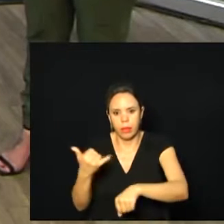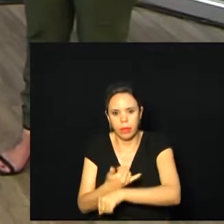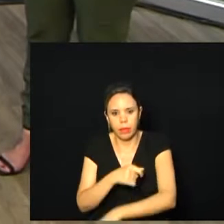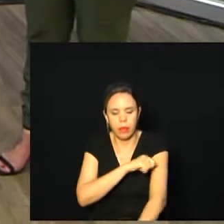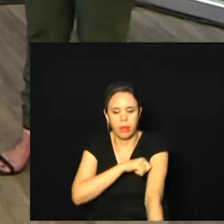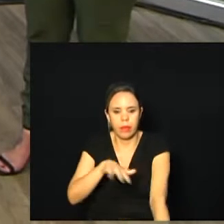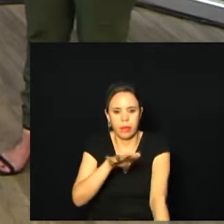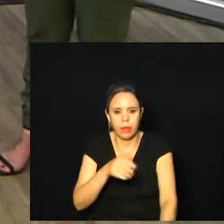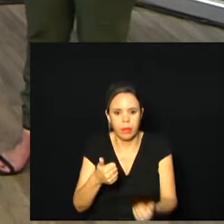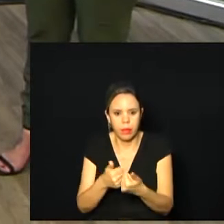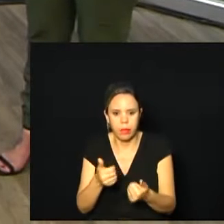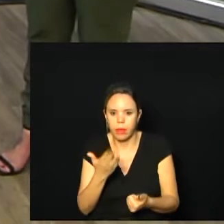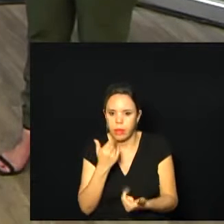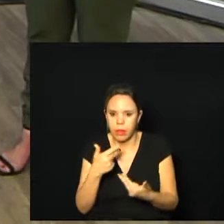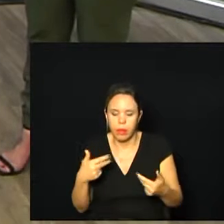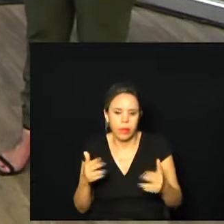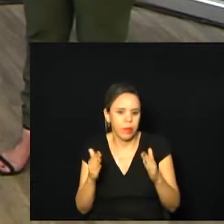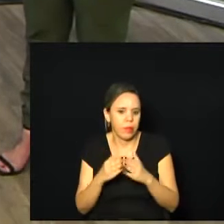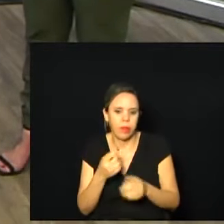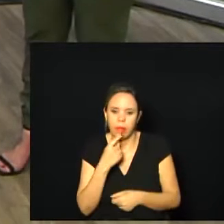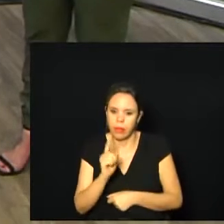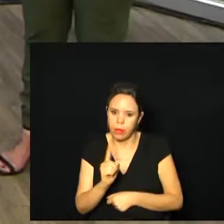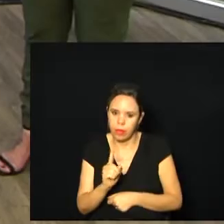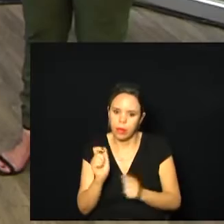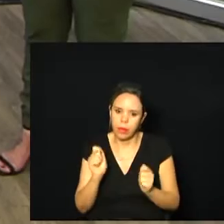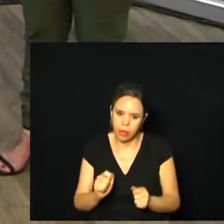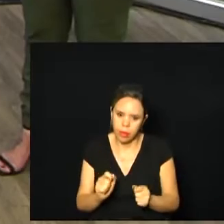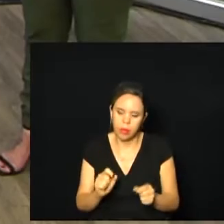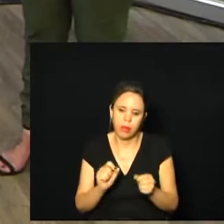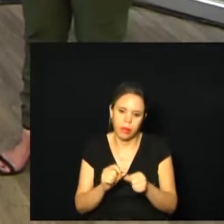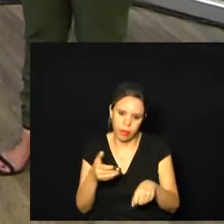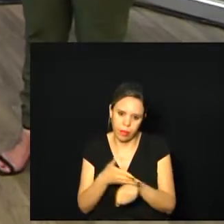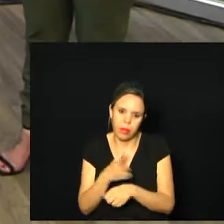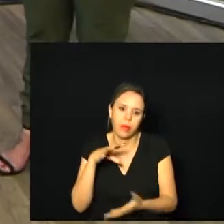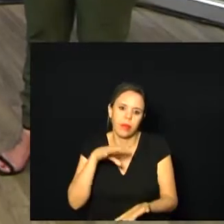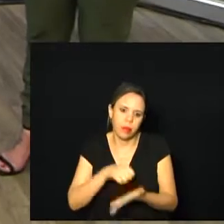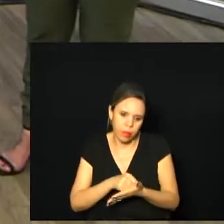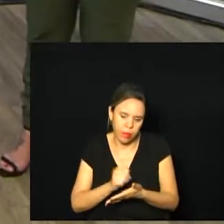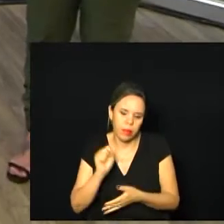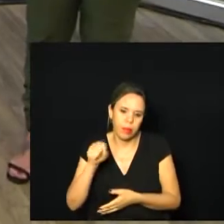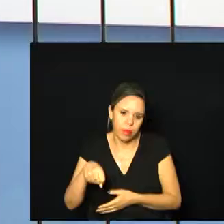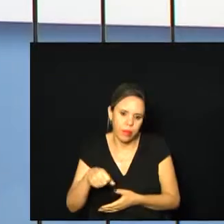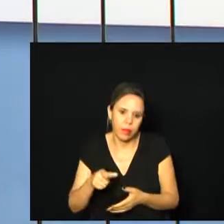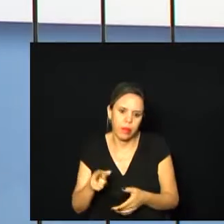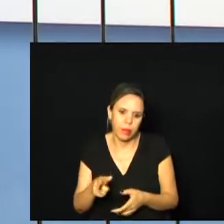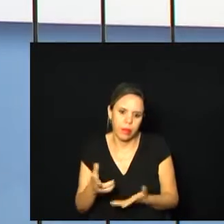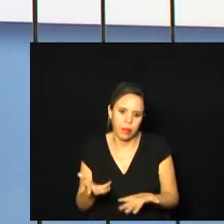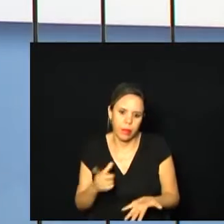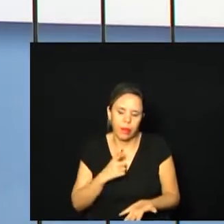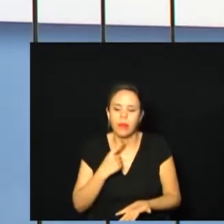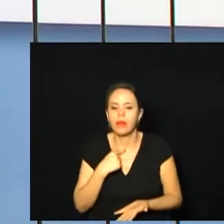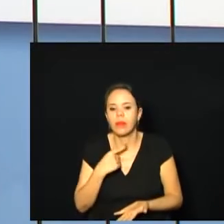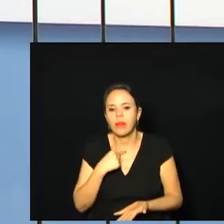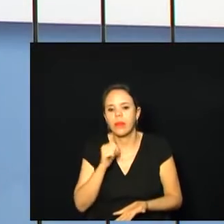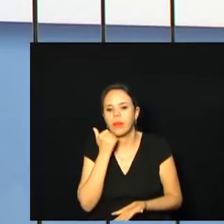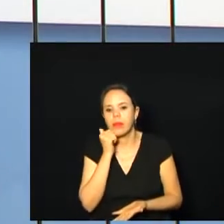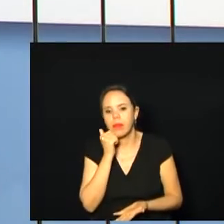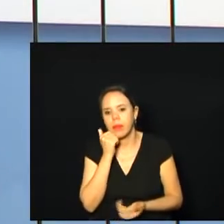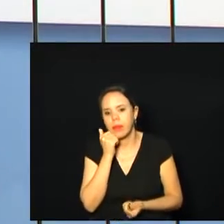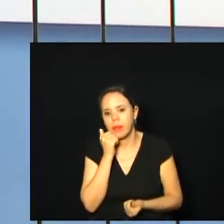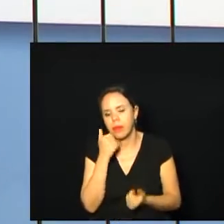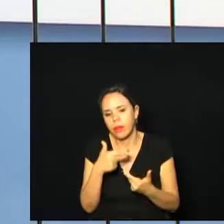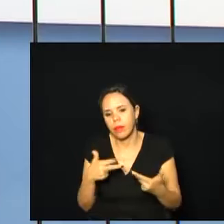aluno, mesmo que não mora em Campinas, você pode aí se inscrever, você que tem vontade de ser um